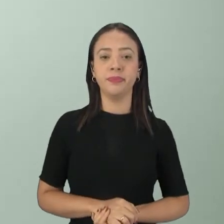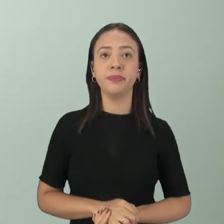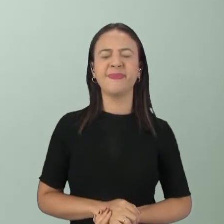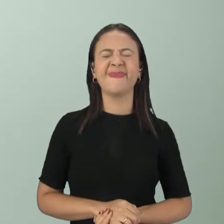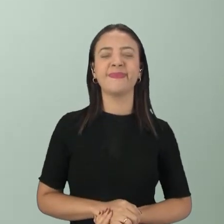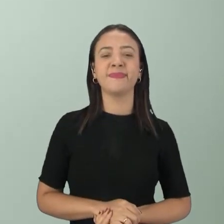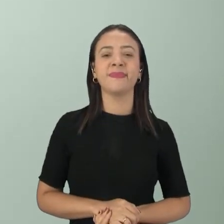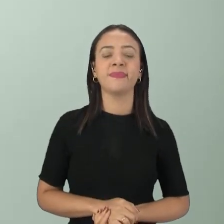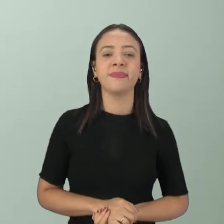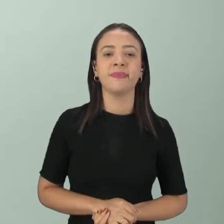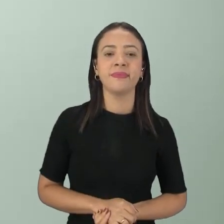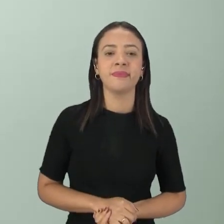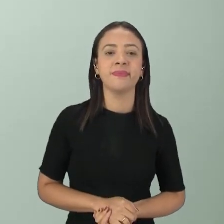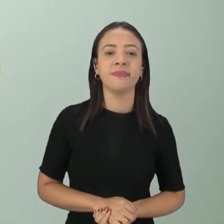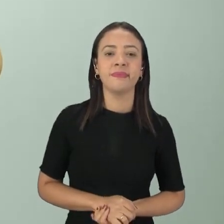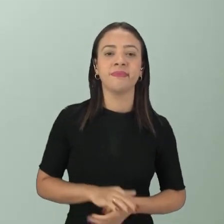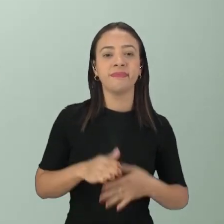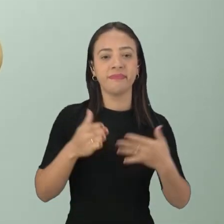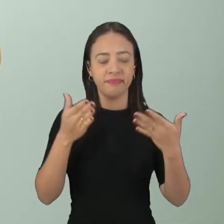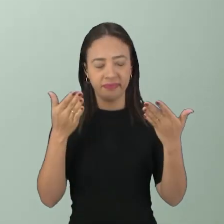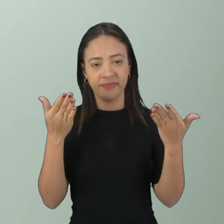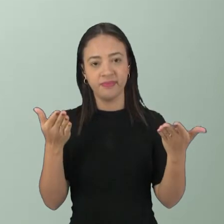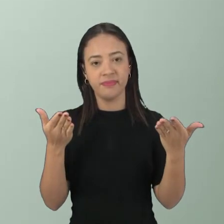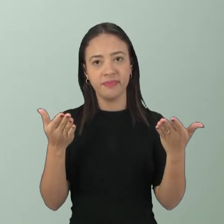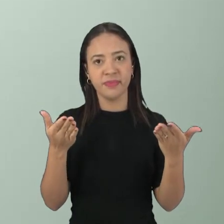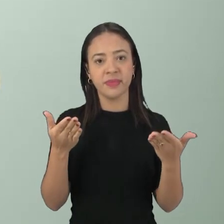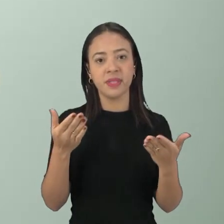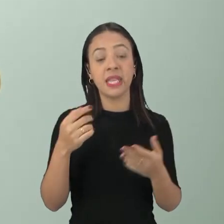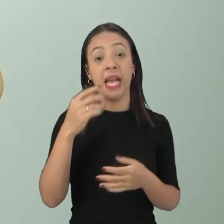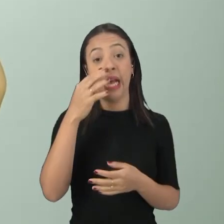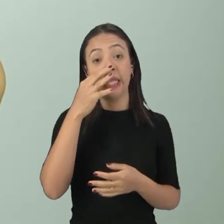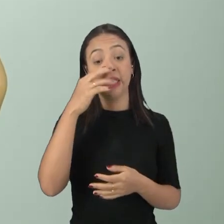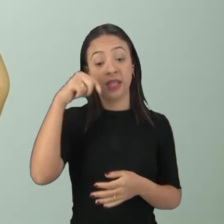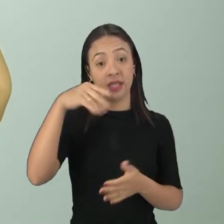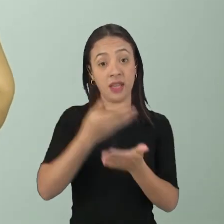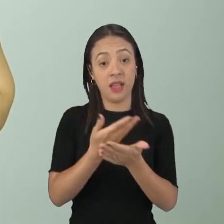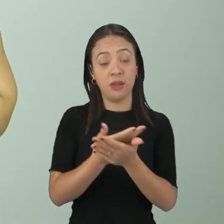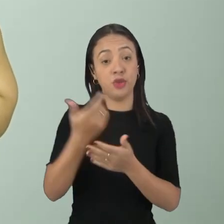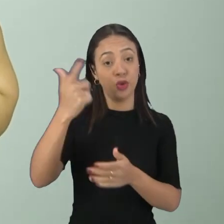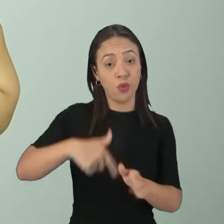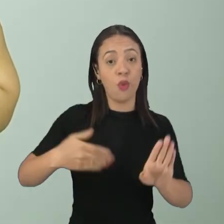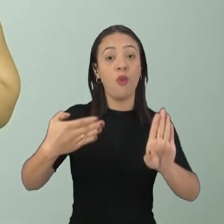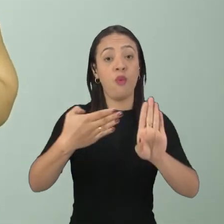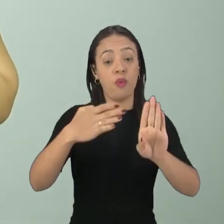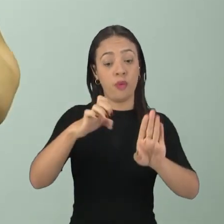coordenadas corretamente, tá? Então, para rever essa aula, acesse a